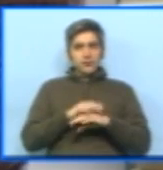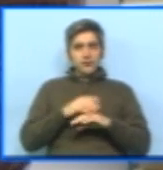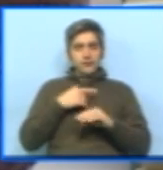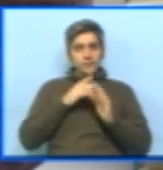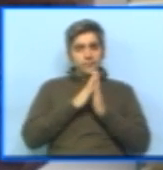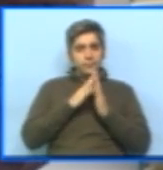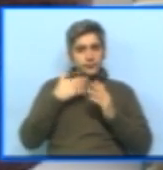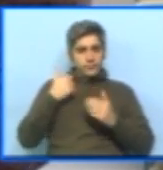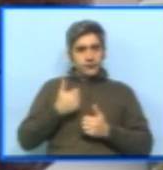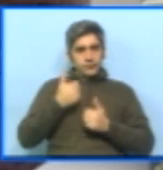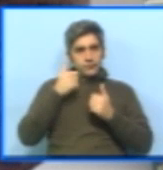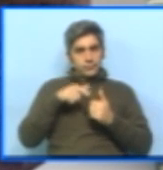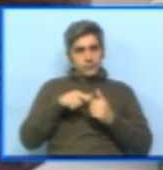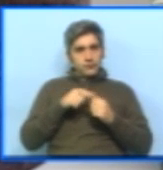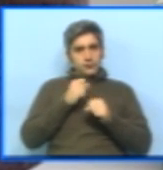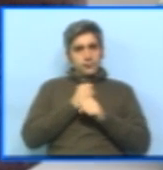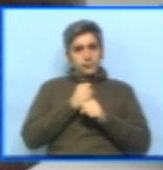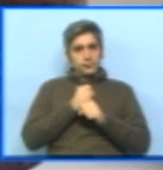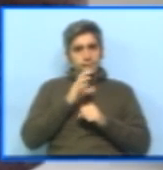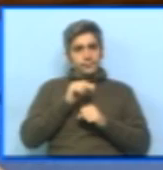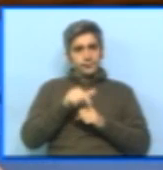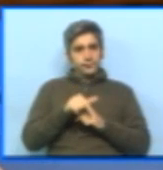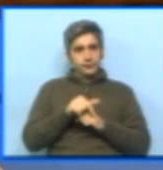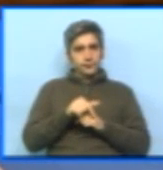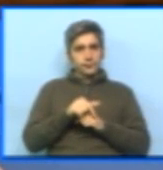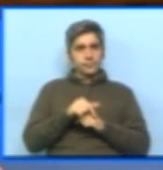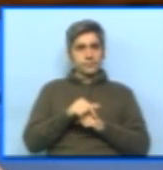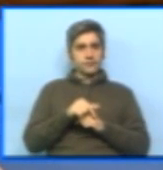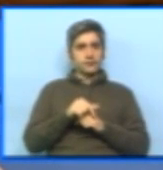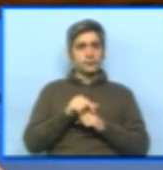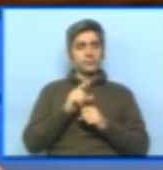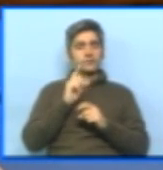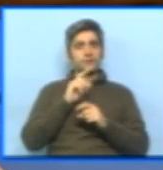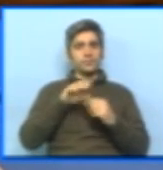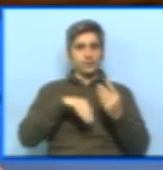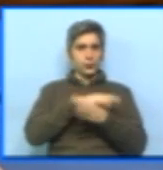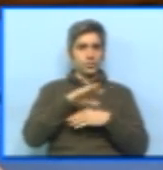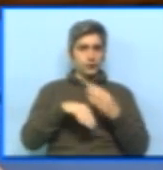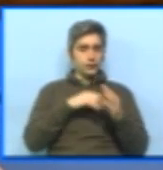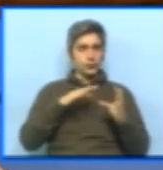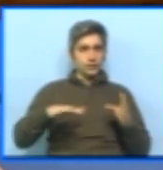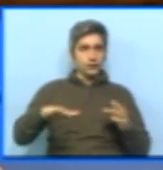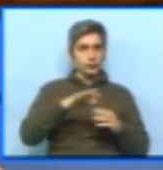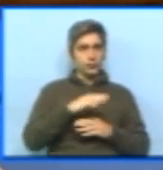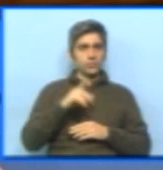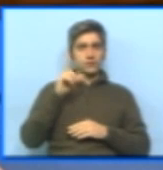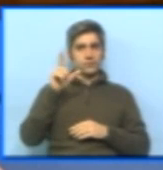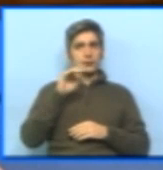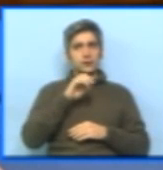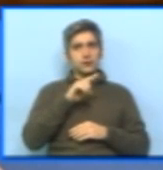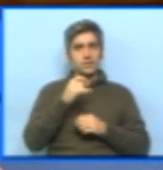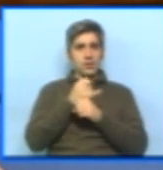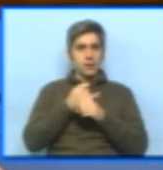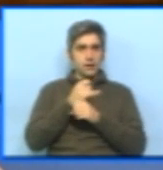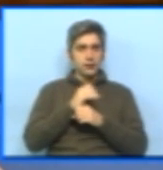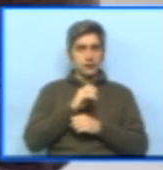da cidade, de origem e trabalhar na cidade de Lisboa, no meio da confusão, e de facto São Miguel, os Açores